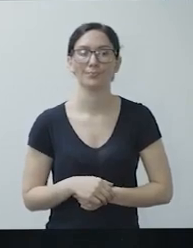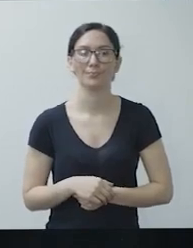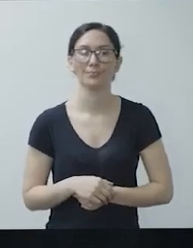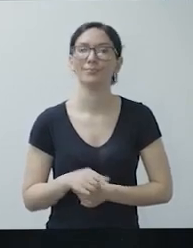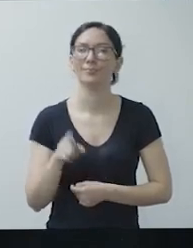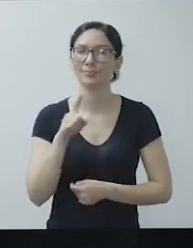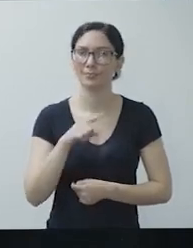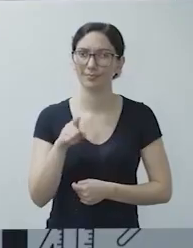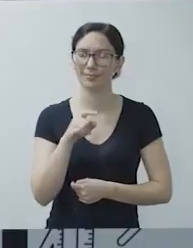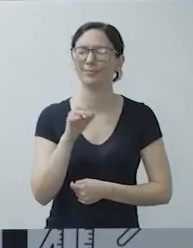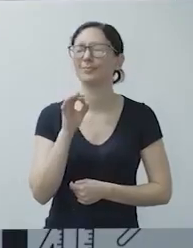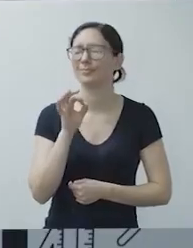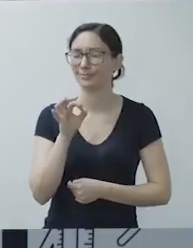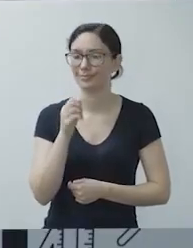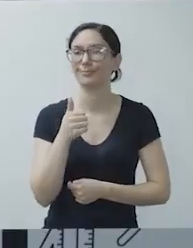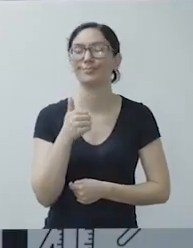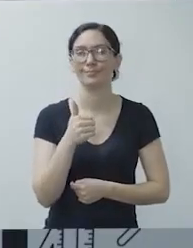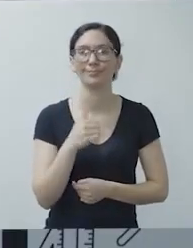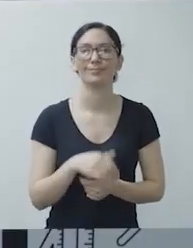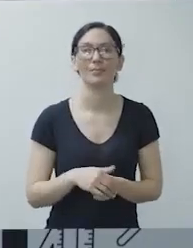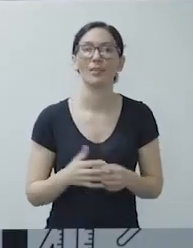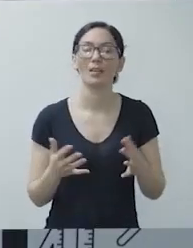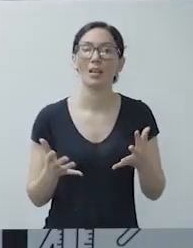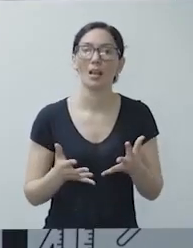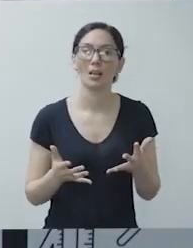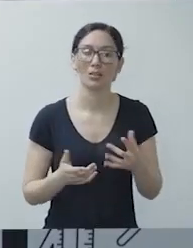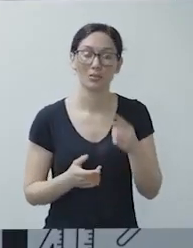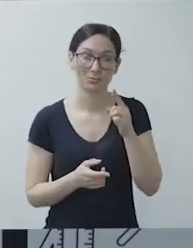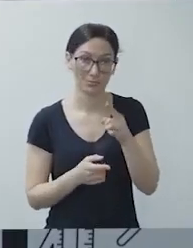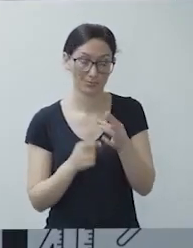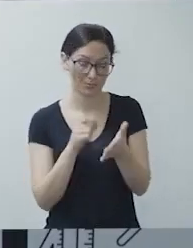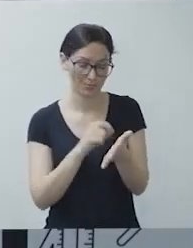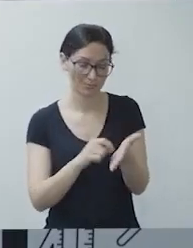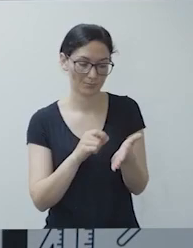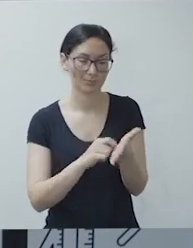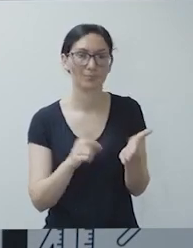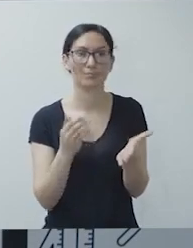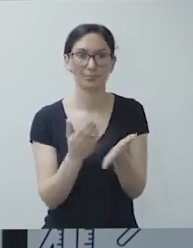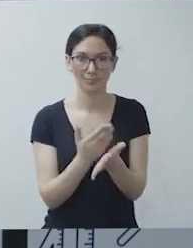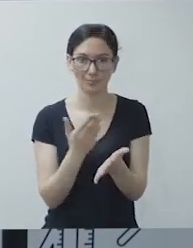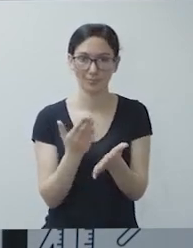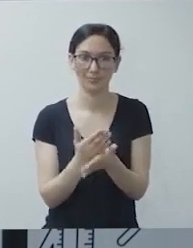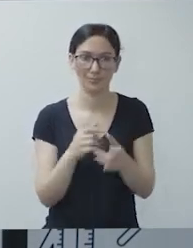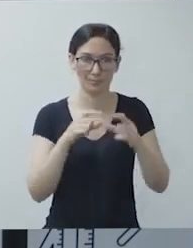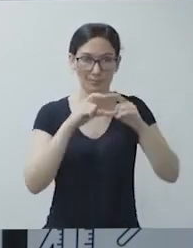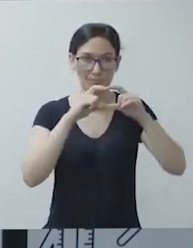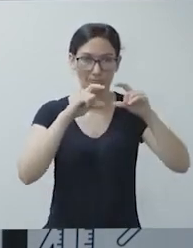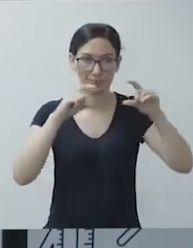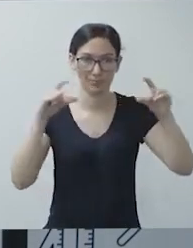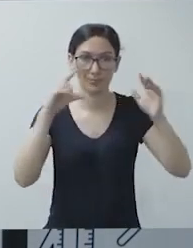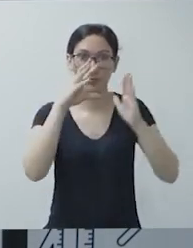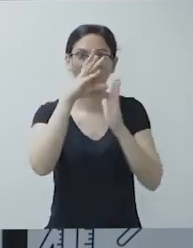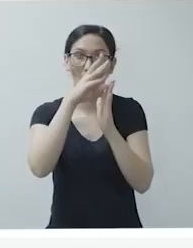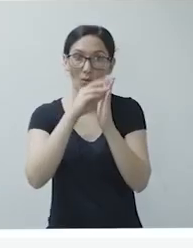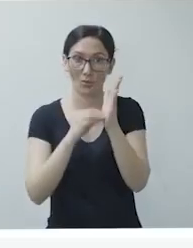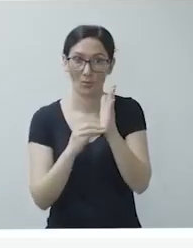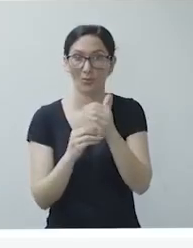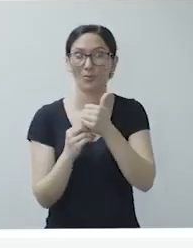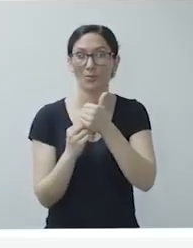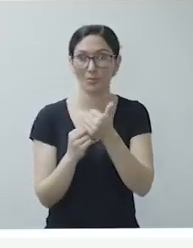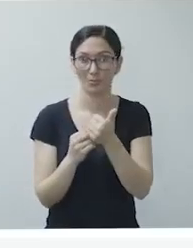certeza que vocês acompanharam junto comigo. Agora eu quero que vocês registrem no caderno de vocês essa multiplicação que nós acabamos de